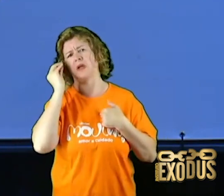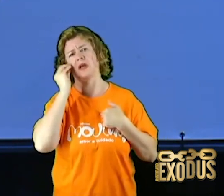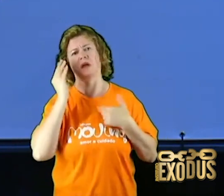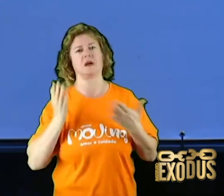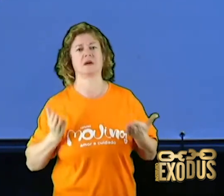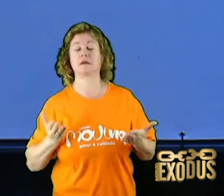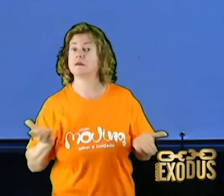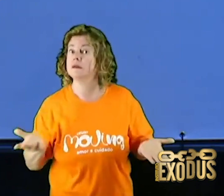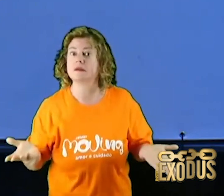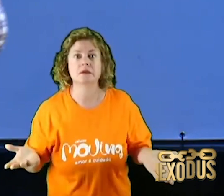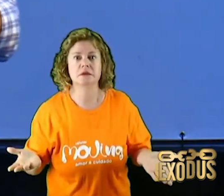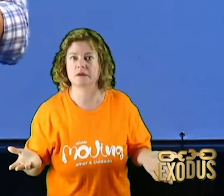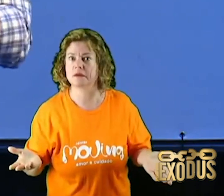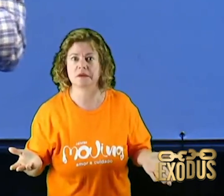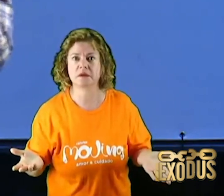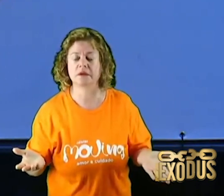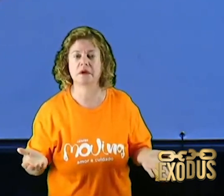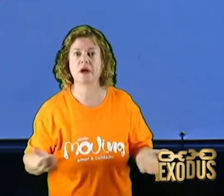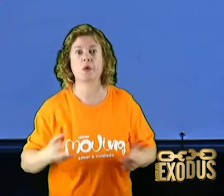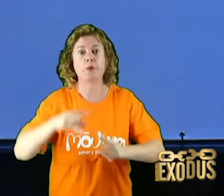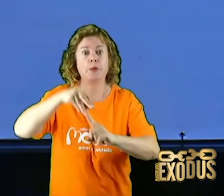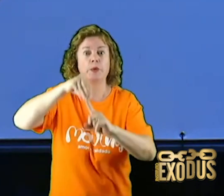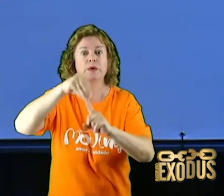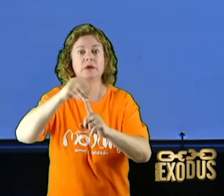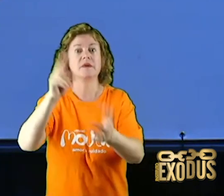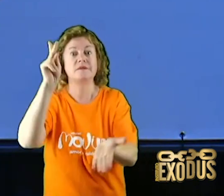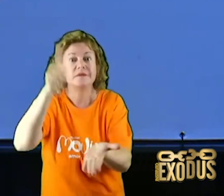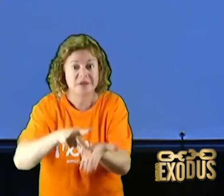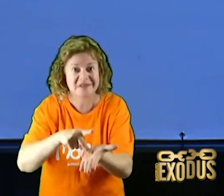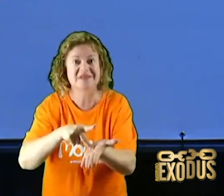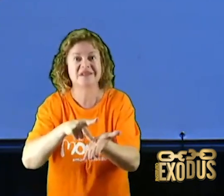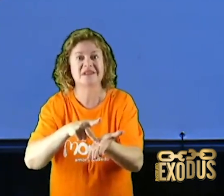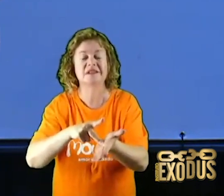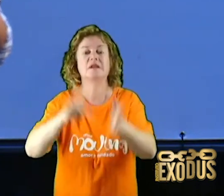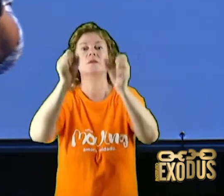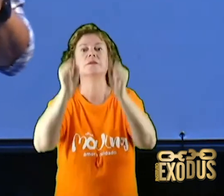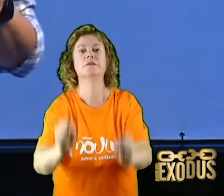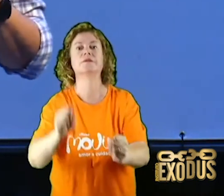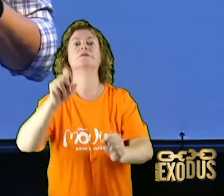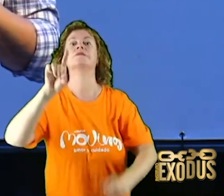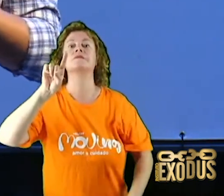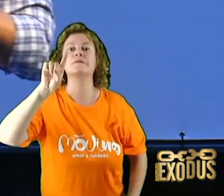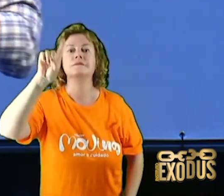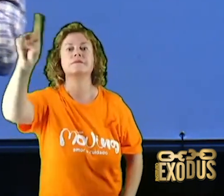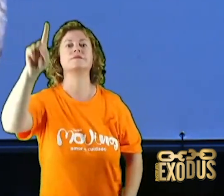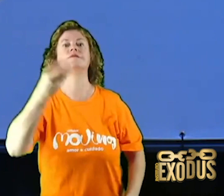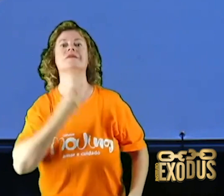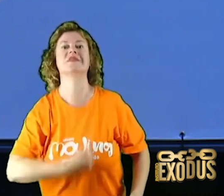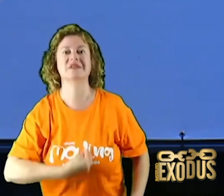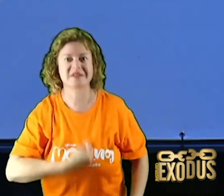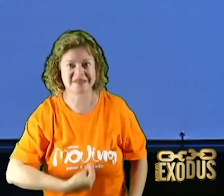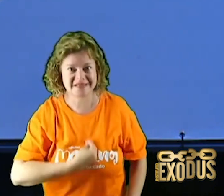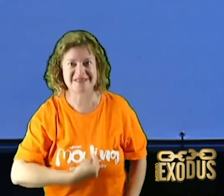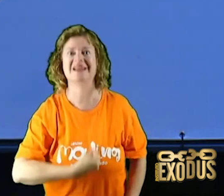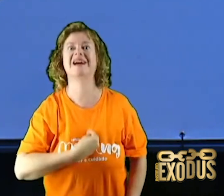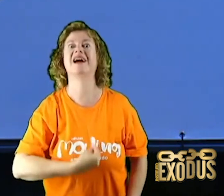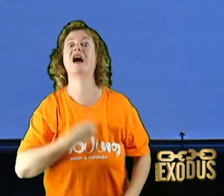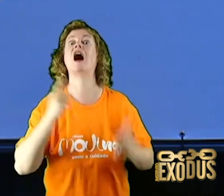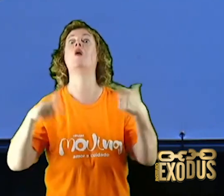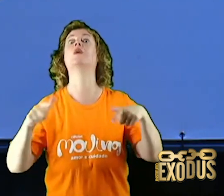E a única verdade nisso tudo é que o poder de Deus está naquele que crê.